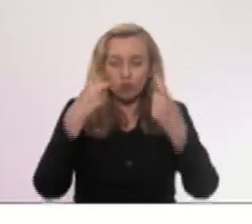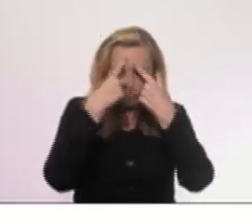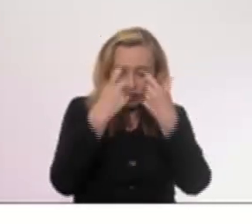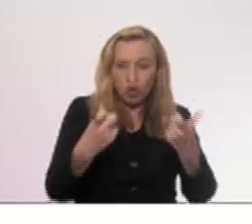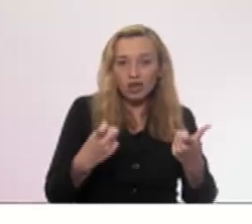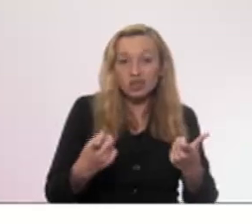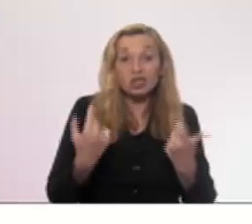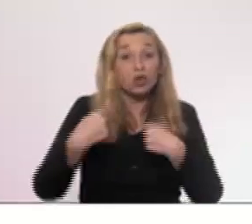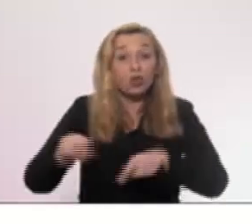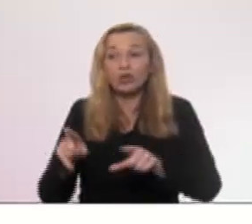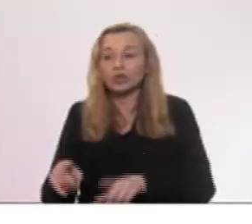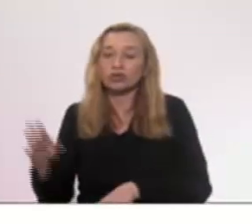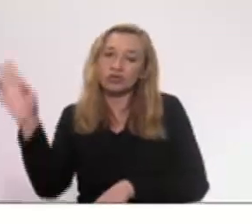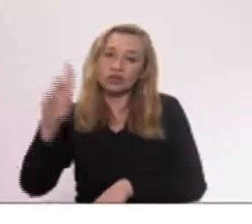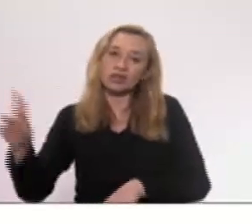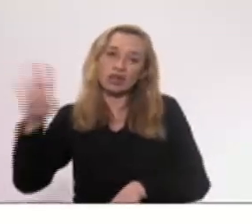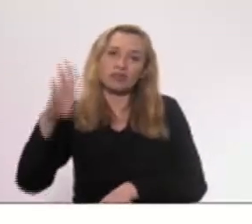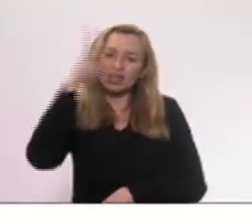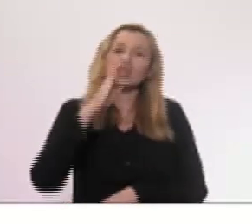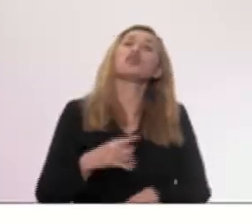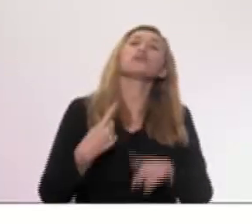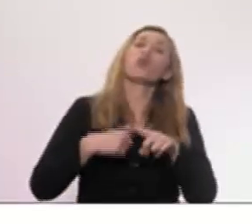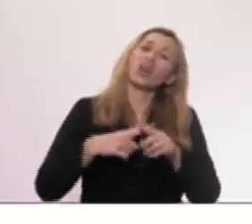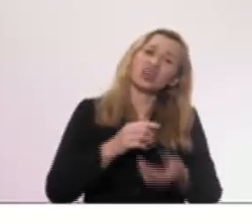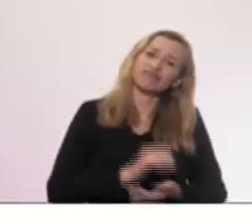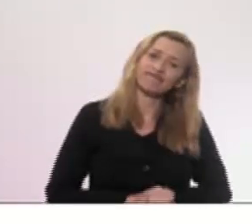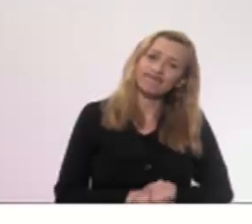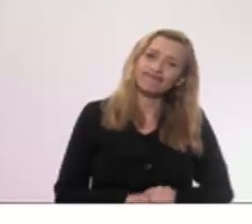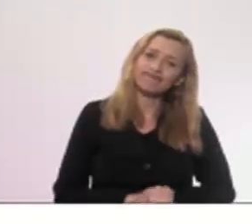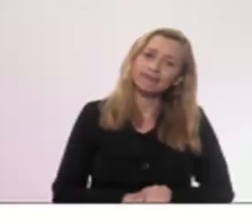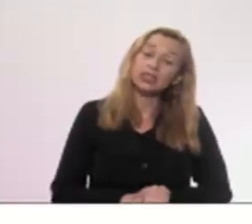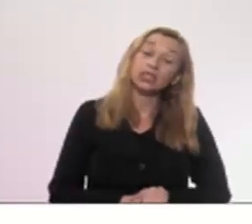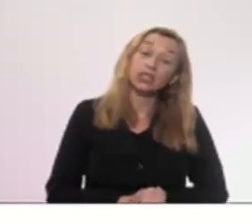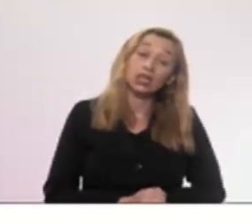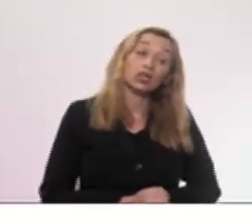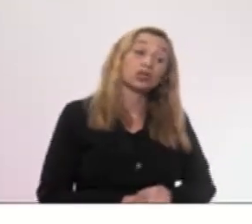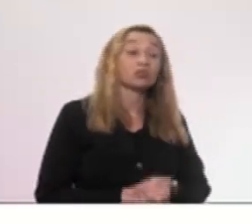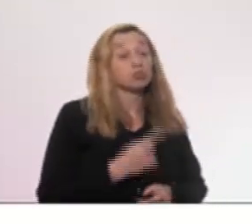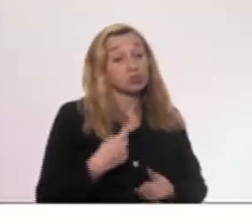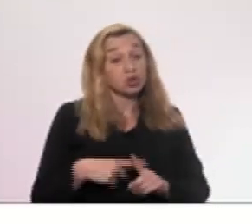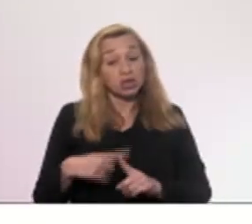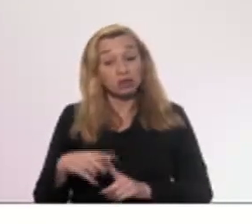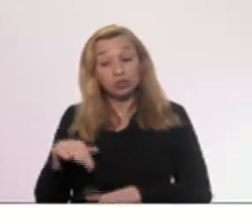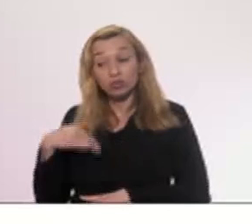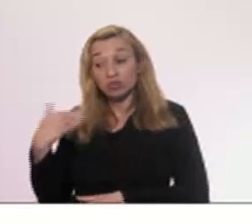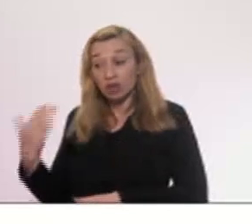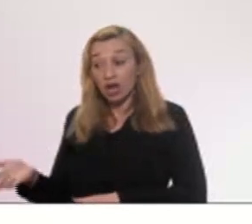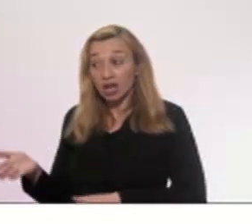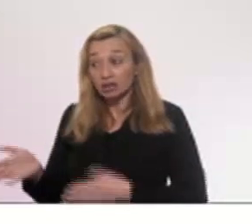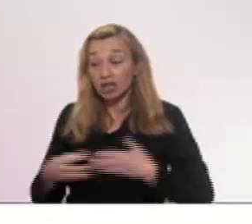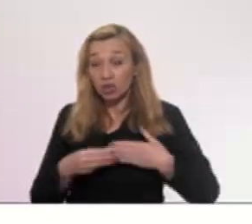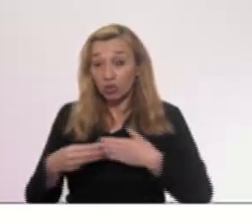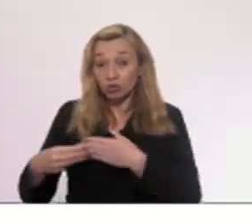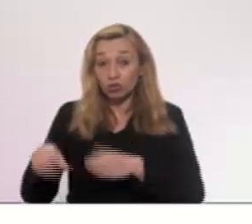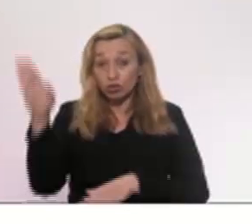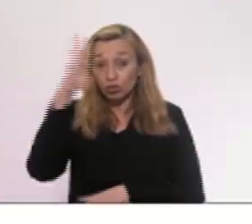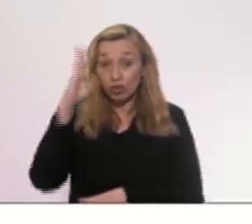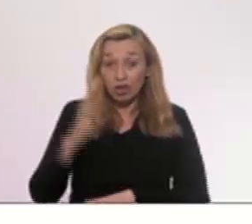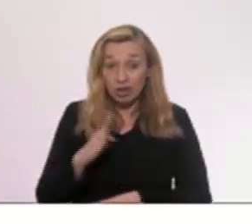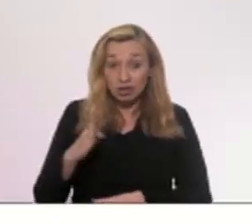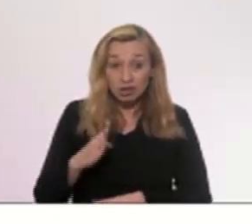virulência contra as universidades brasileiras. E por que ele faz isso? Porque, por um lado, ele conduz o Brasil